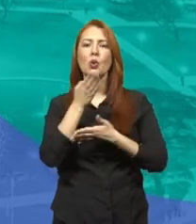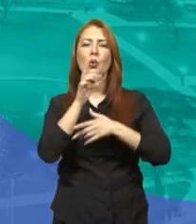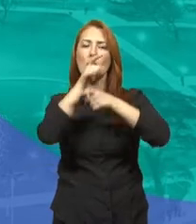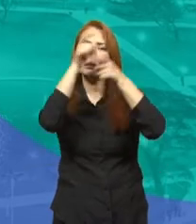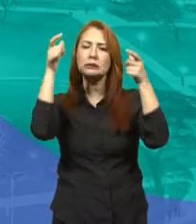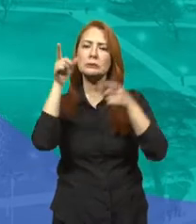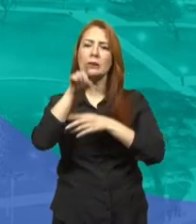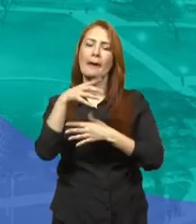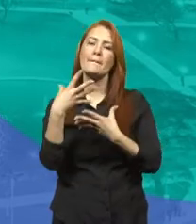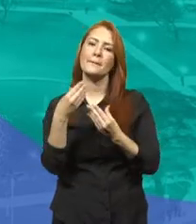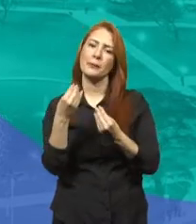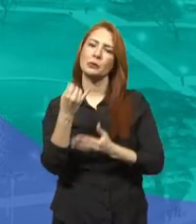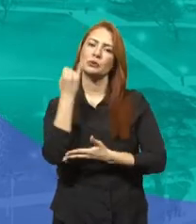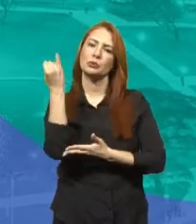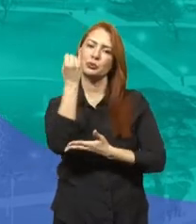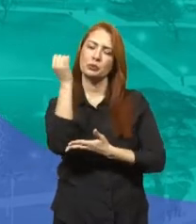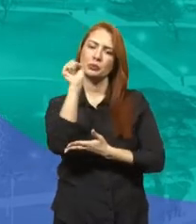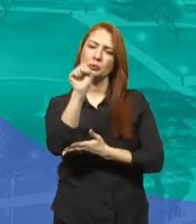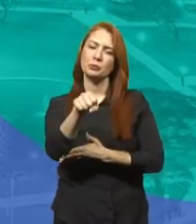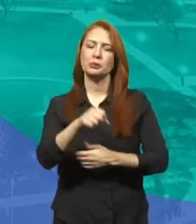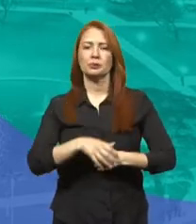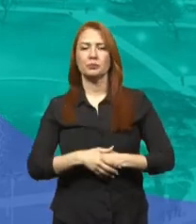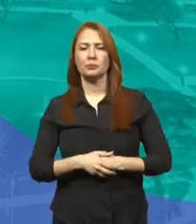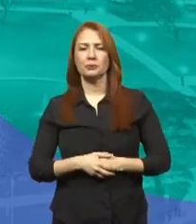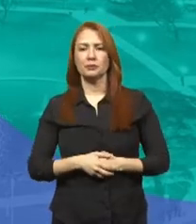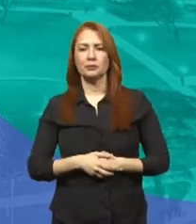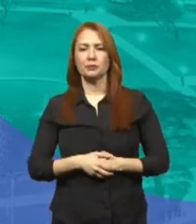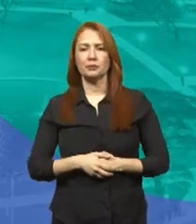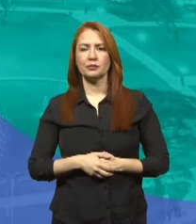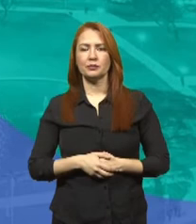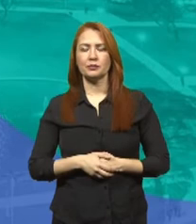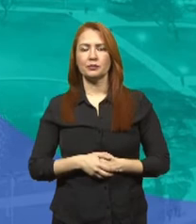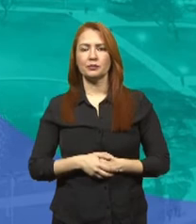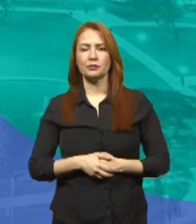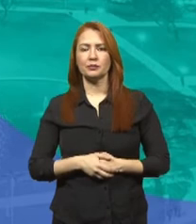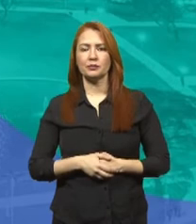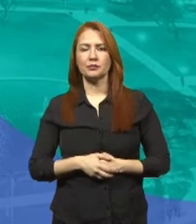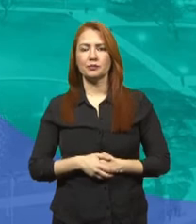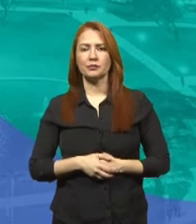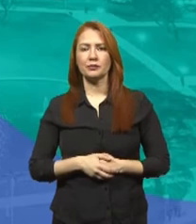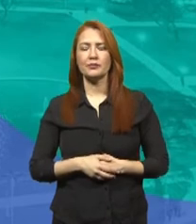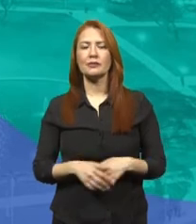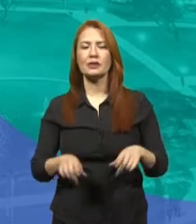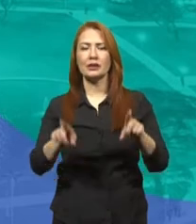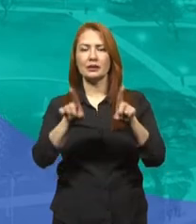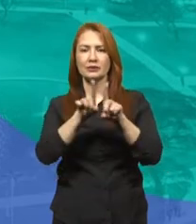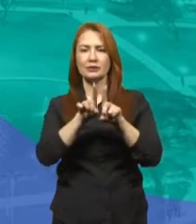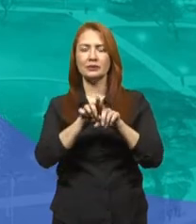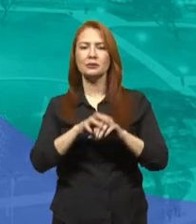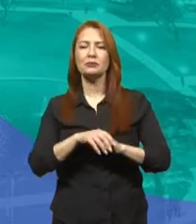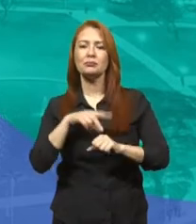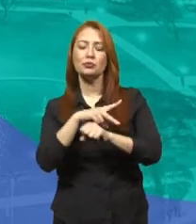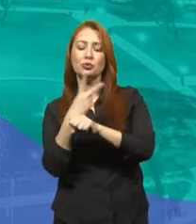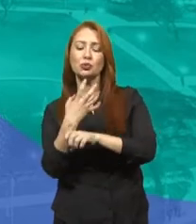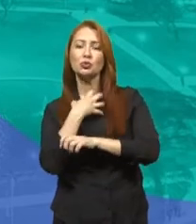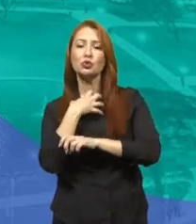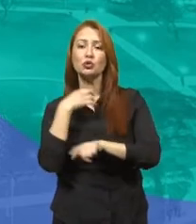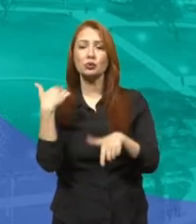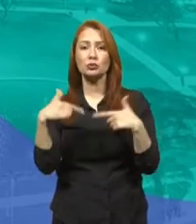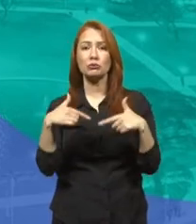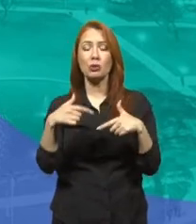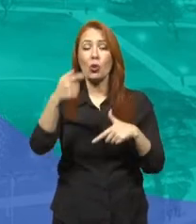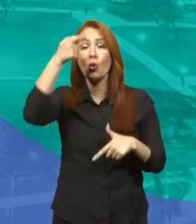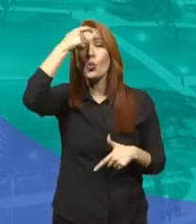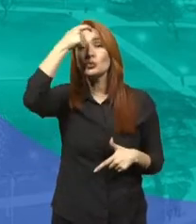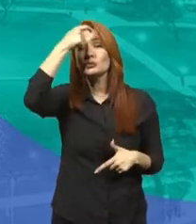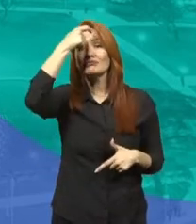importante e buscar formas de trabalhar a